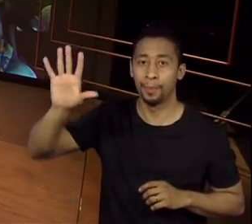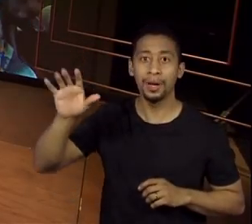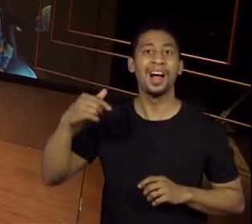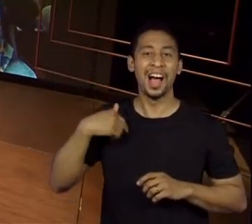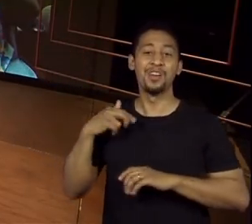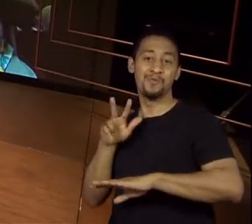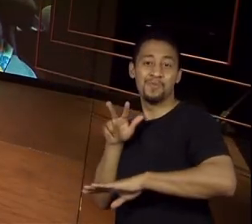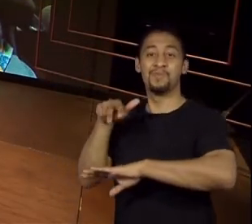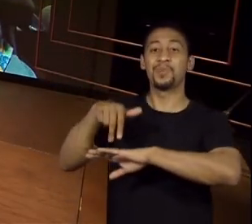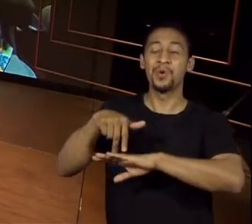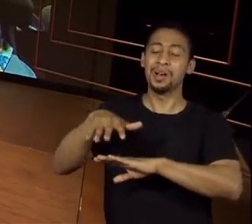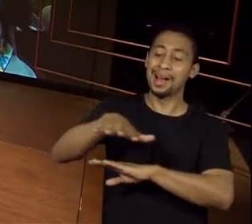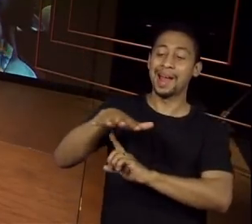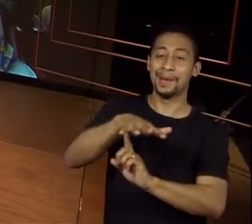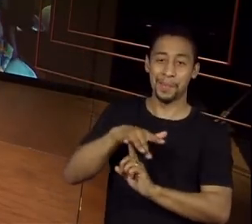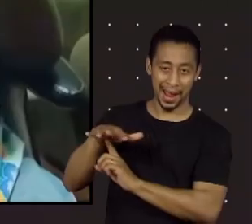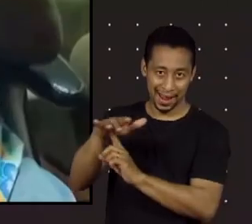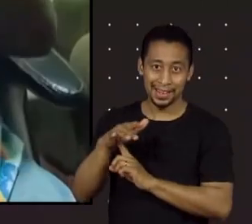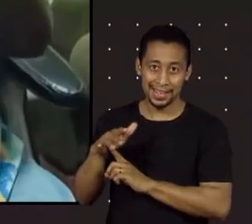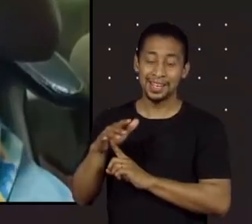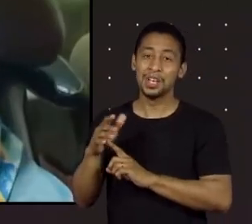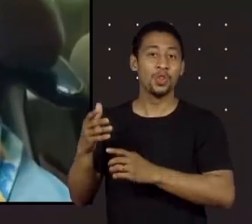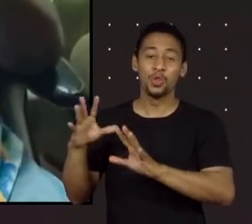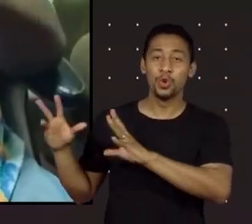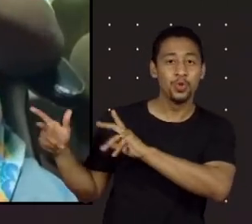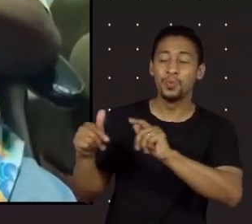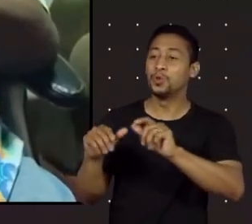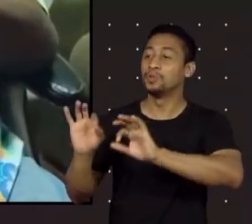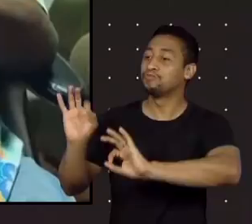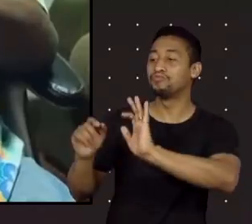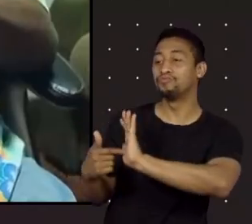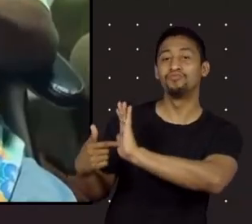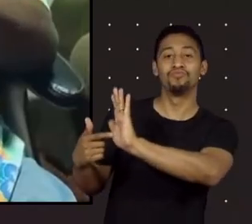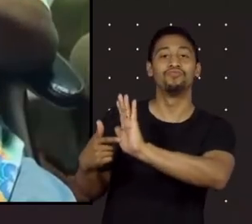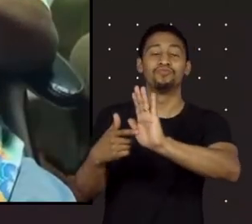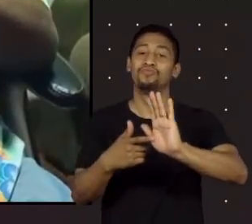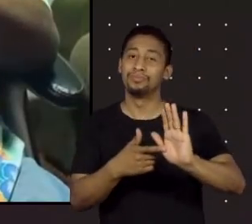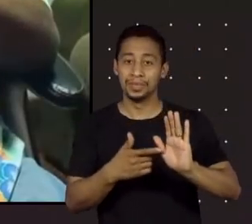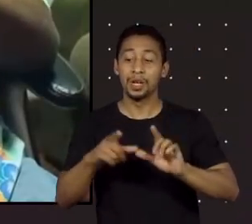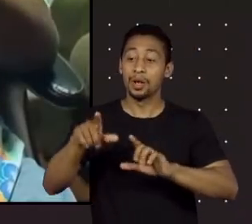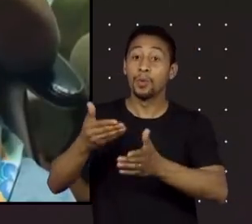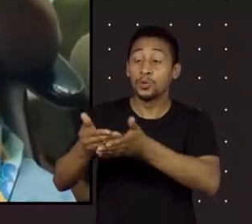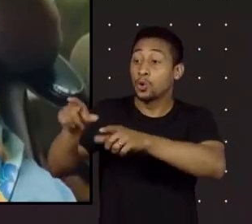nesse barzinho e o Niésio Ascanazzi, então, começou a fazer a escolha.